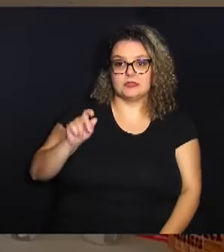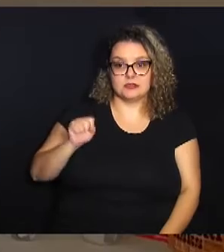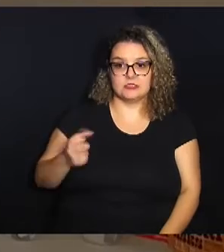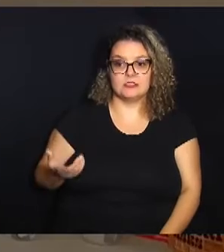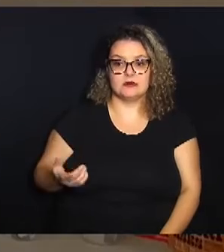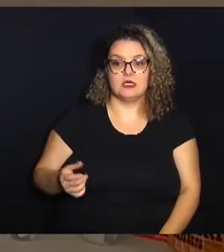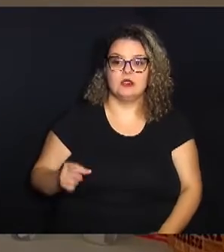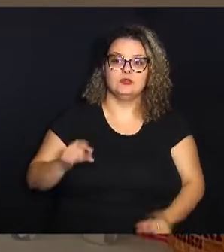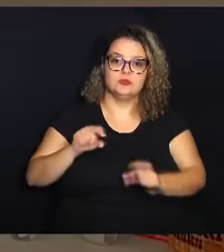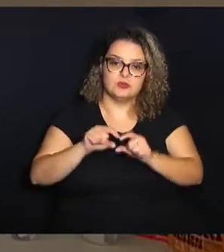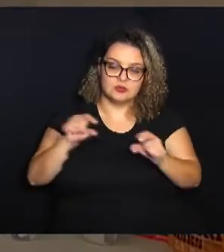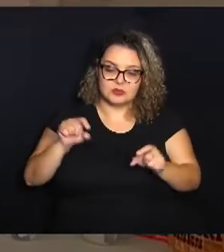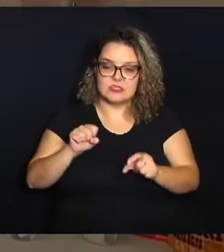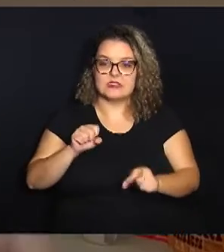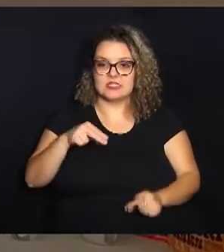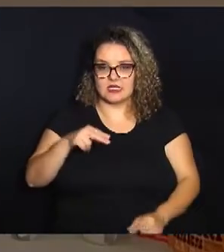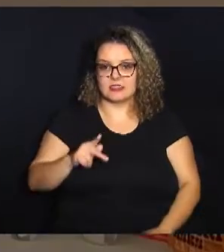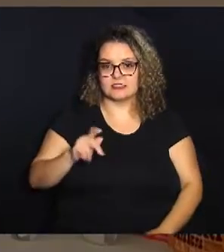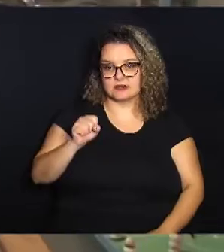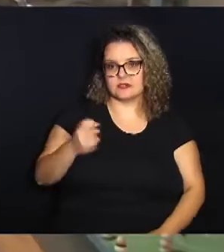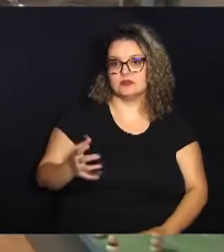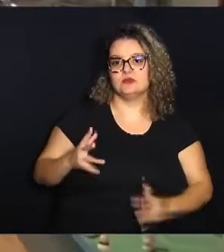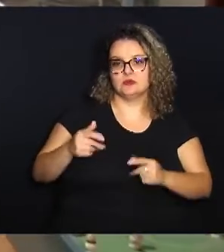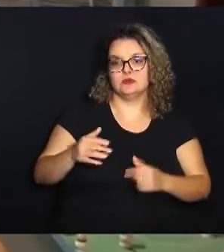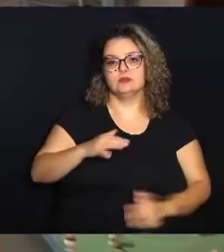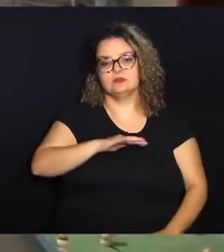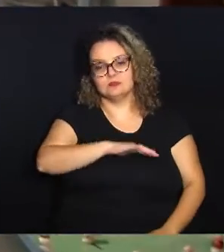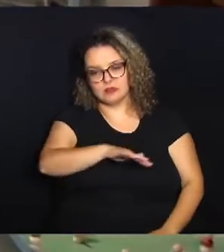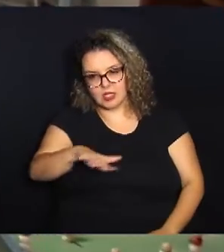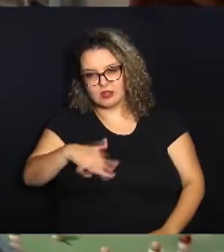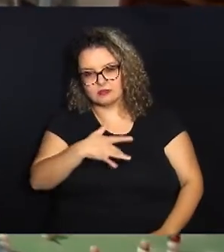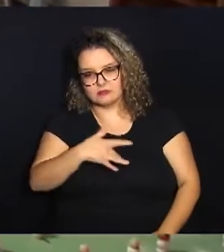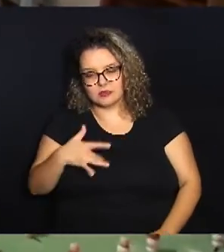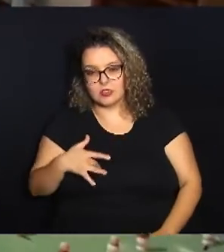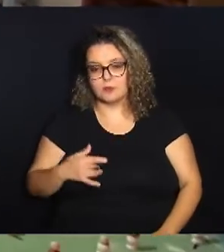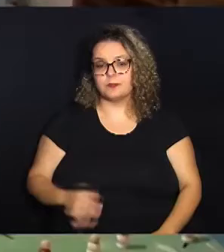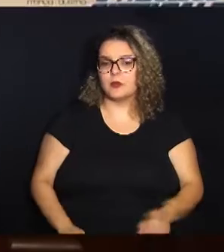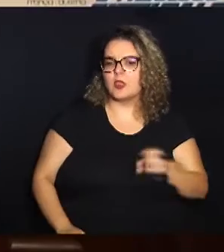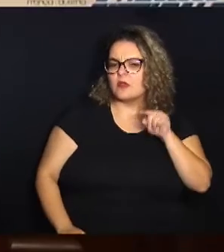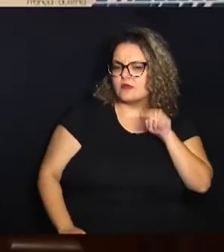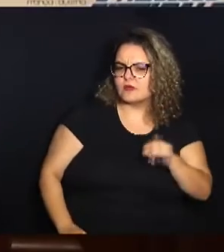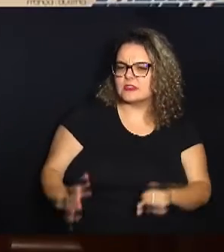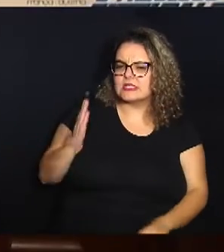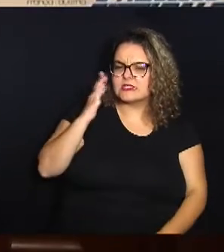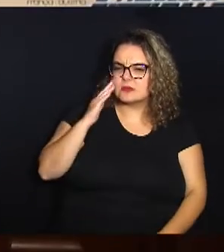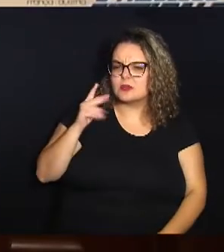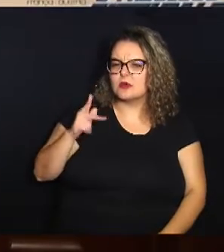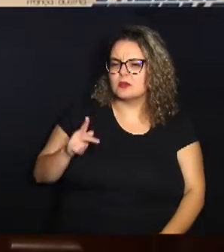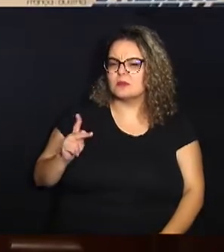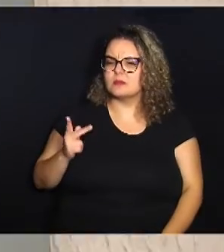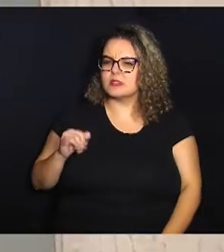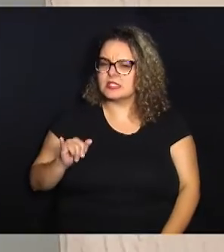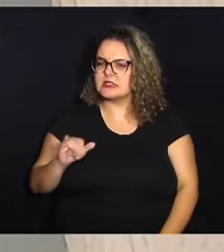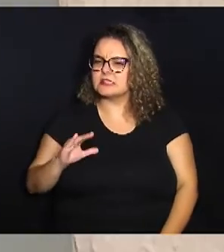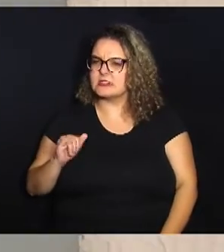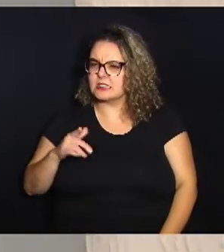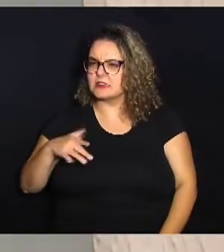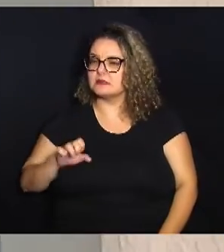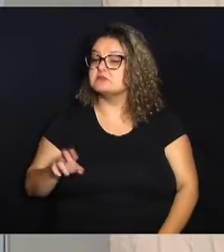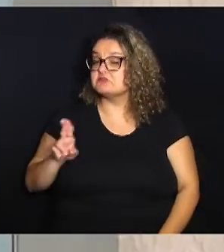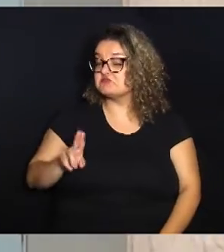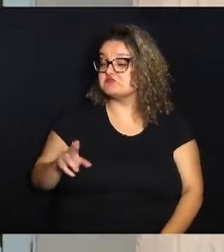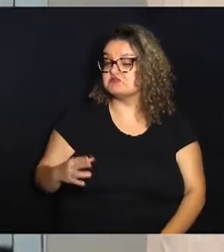snack ao leite vegetal, todos numa linha de saudável. Você sabe o que é o upcycling? Conceito muito utilizado na